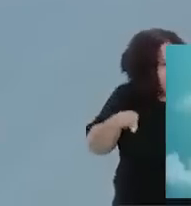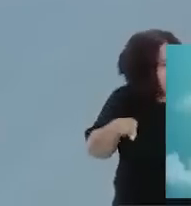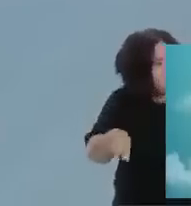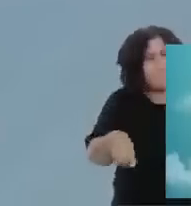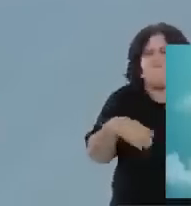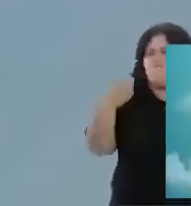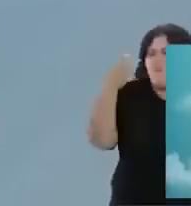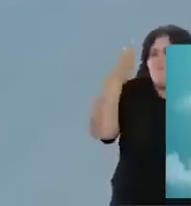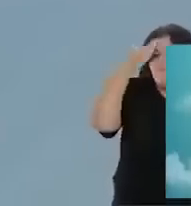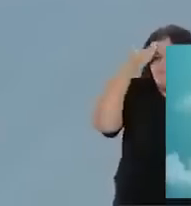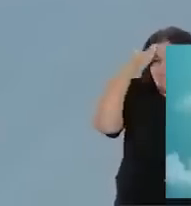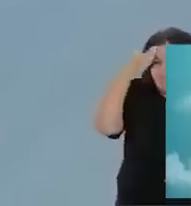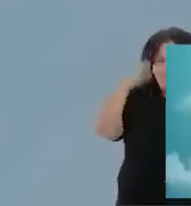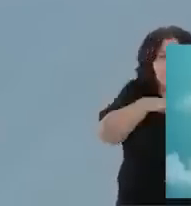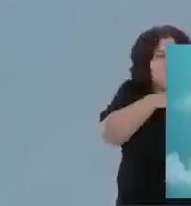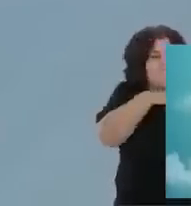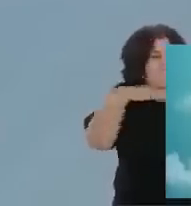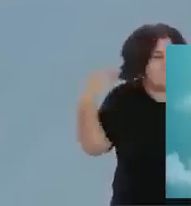ceifar sua própria vida.